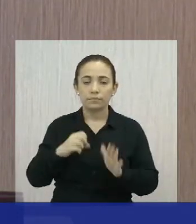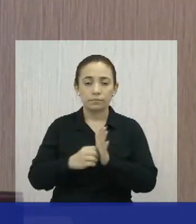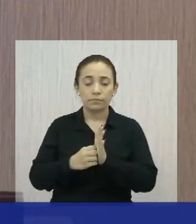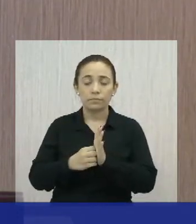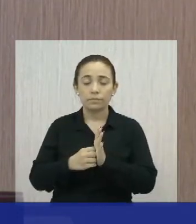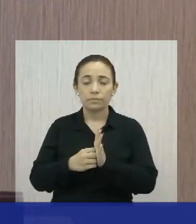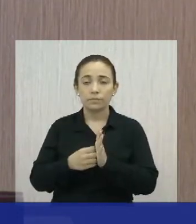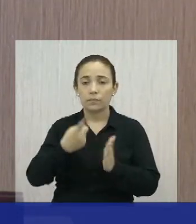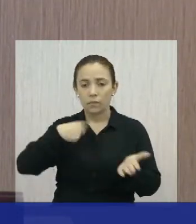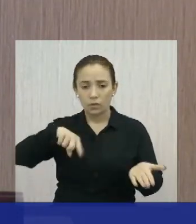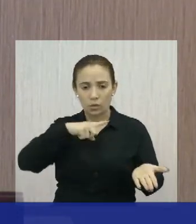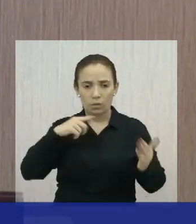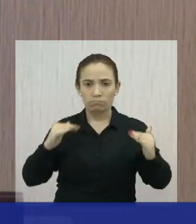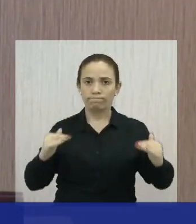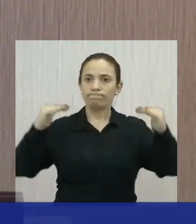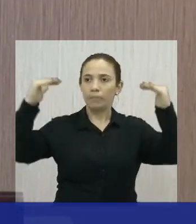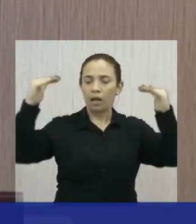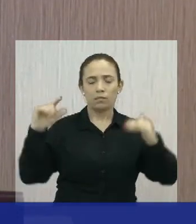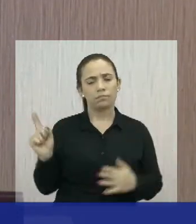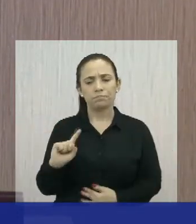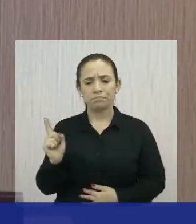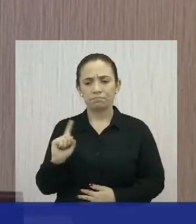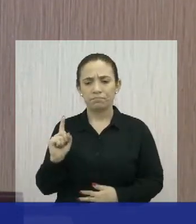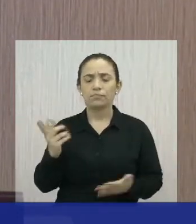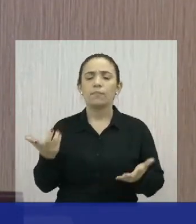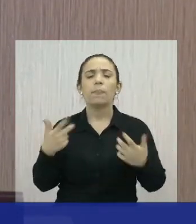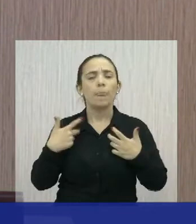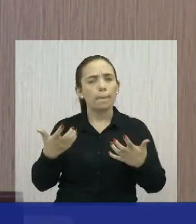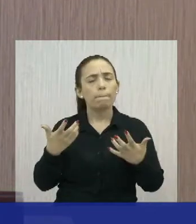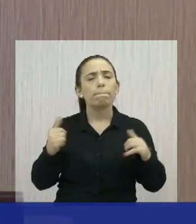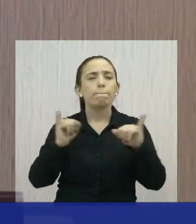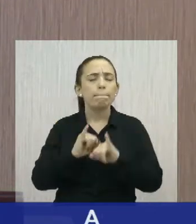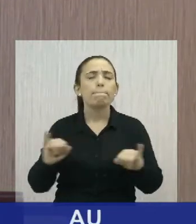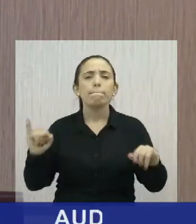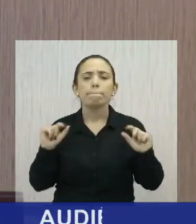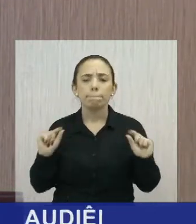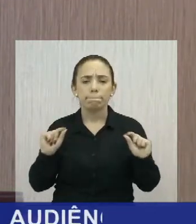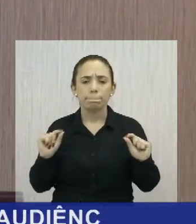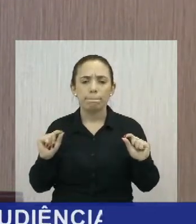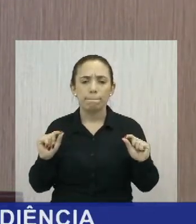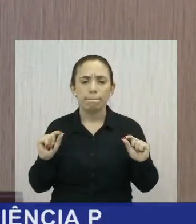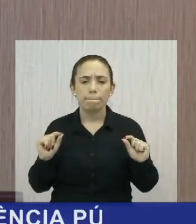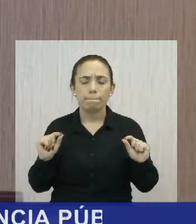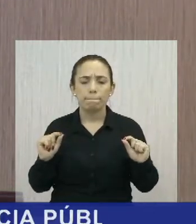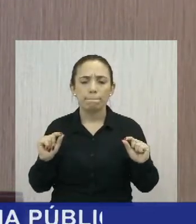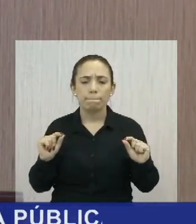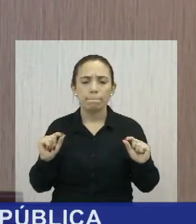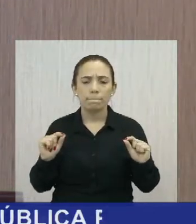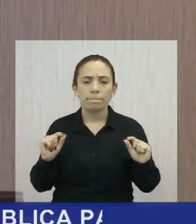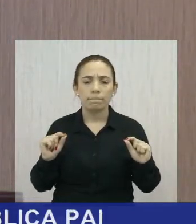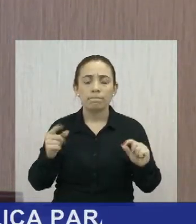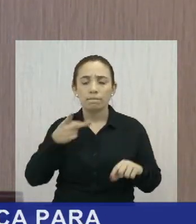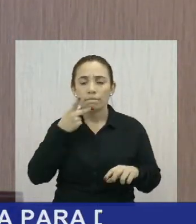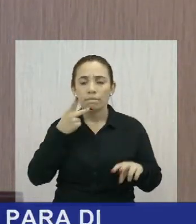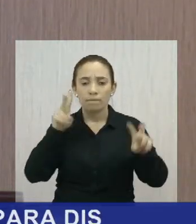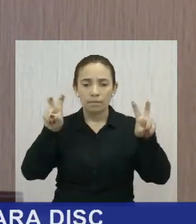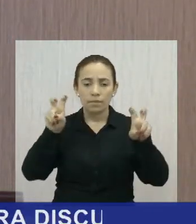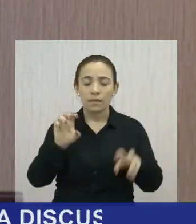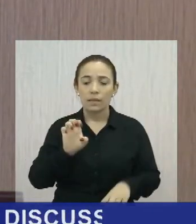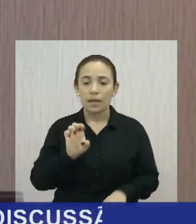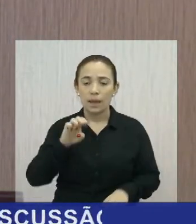não temos, nós não estamos. Eu gostaria de me utilizar do termo